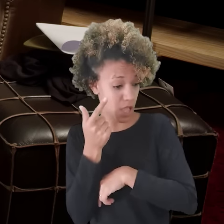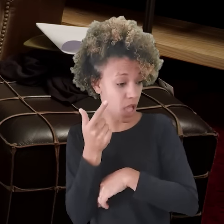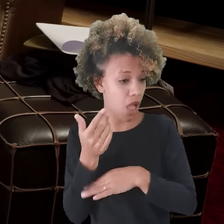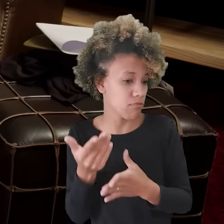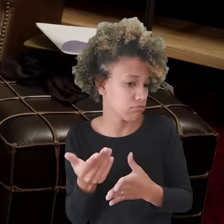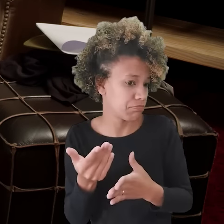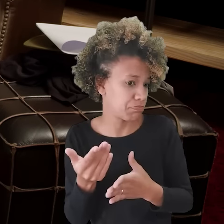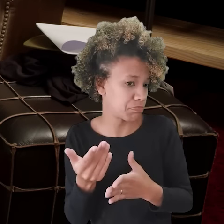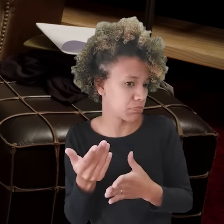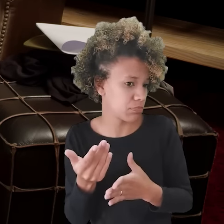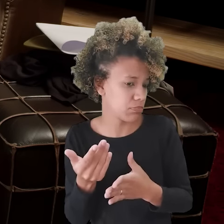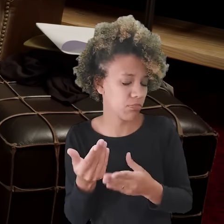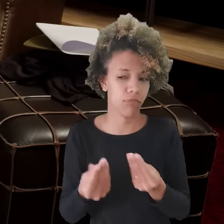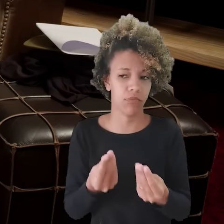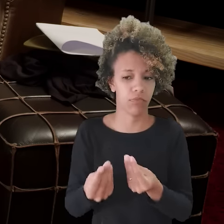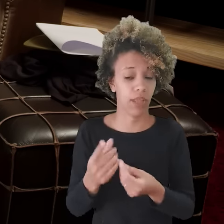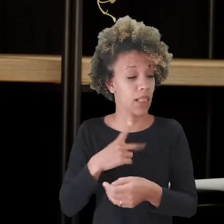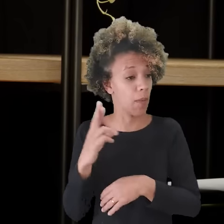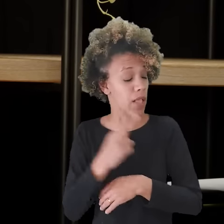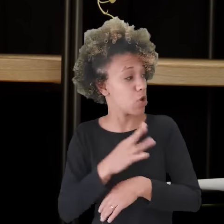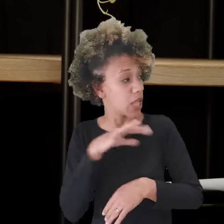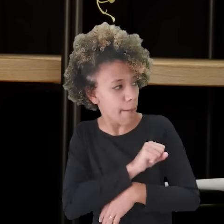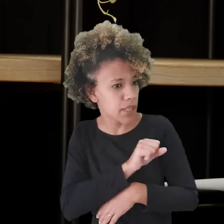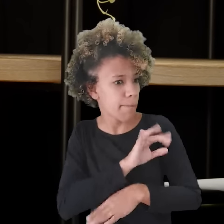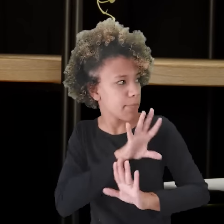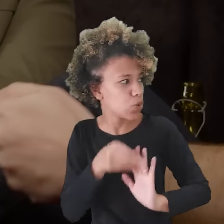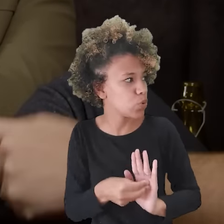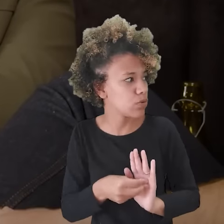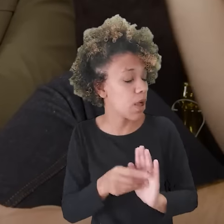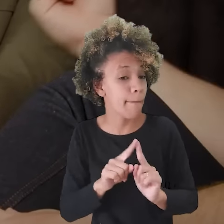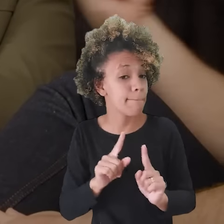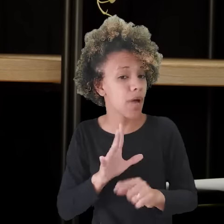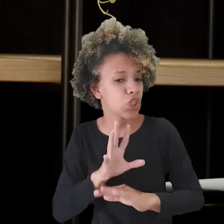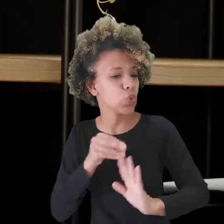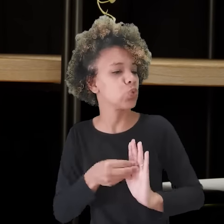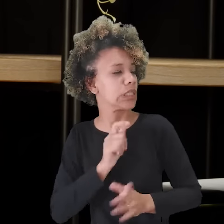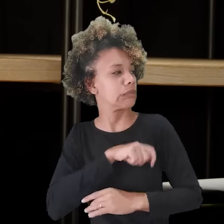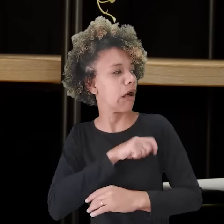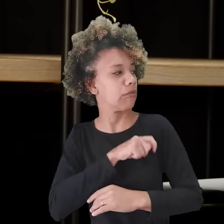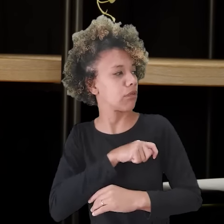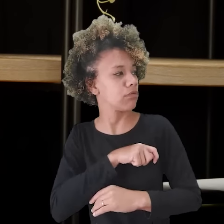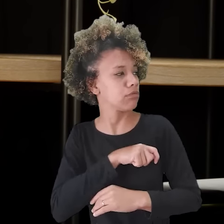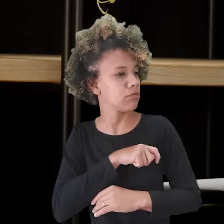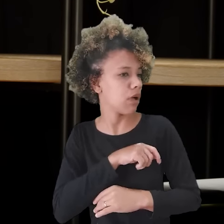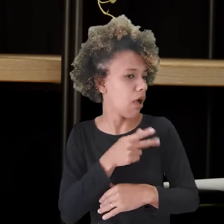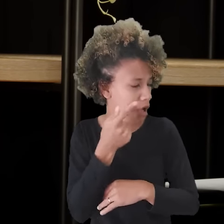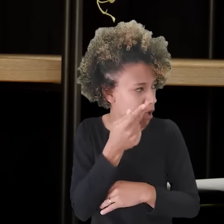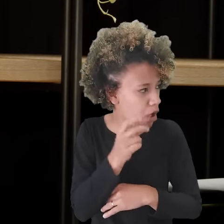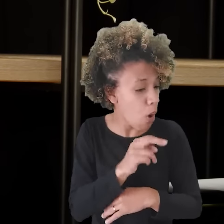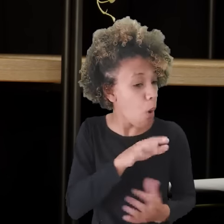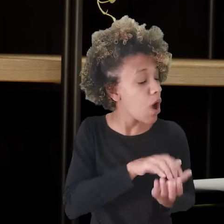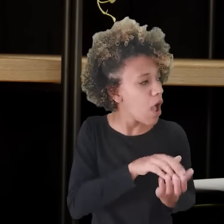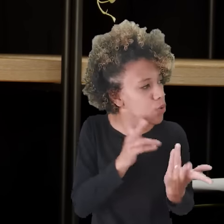isso também o cearense ele é um cara ele tem uma resposta rápida para tudo só que ele tudo ele Sacaneia isso